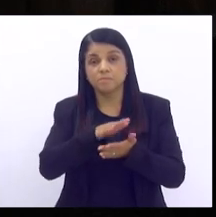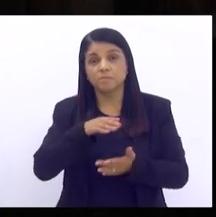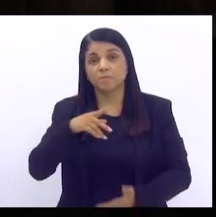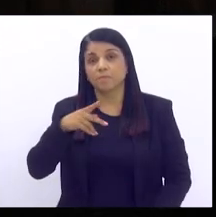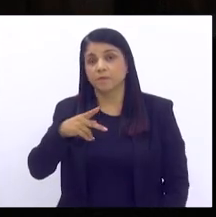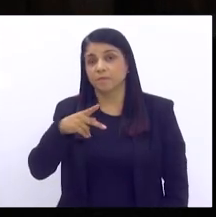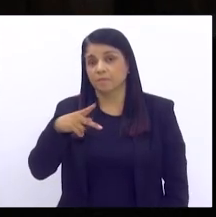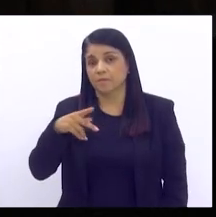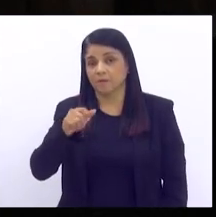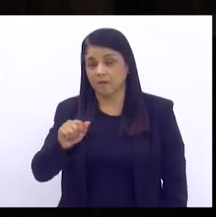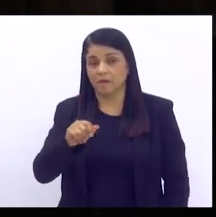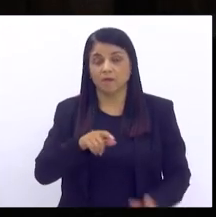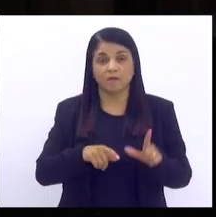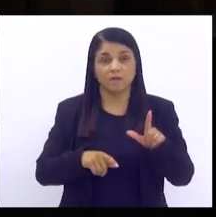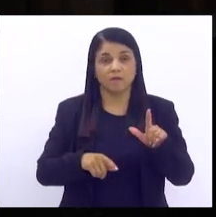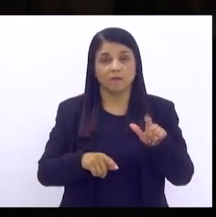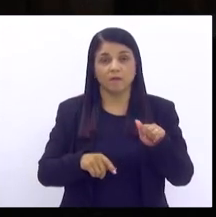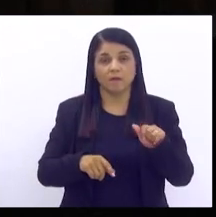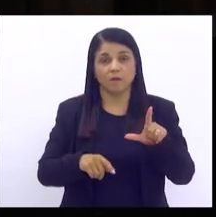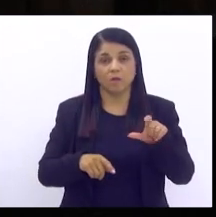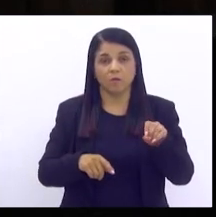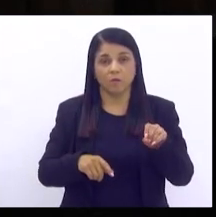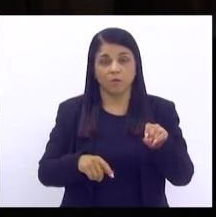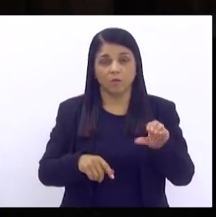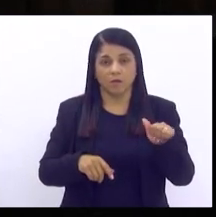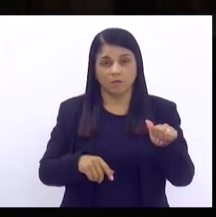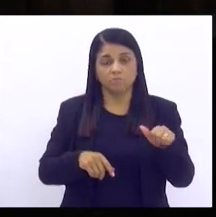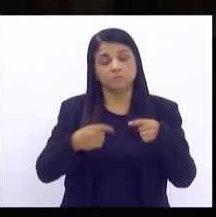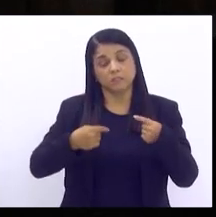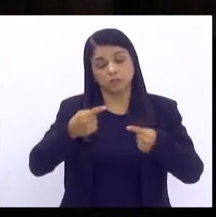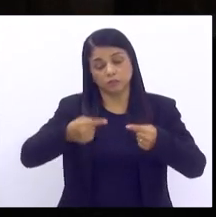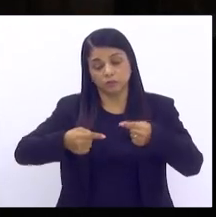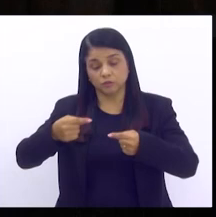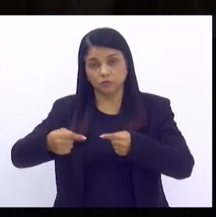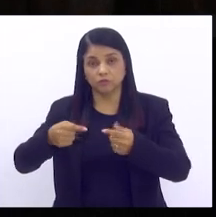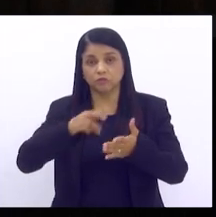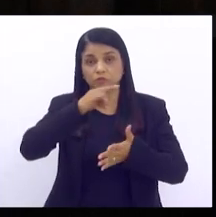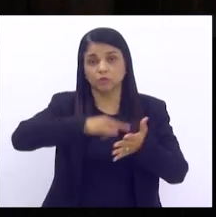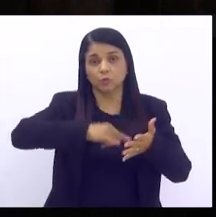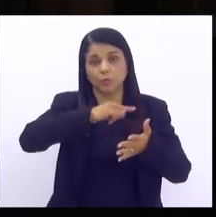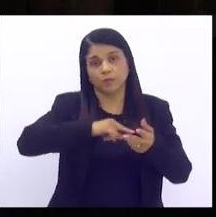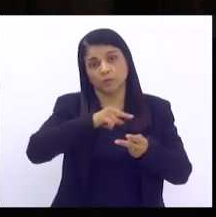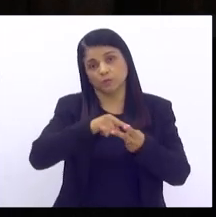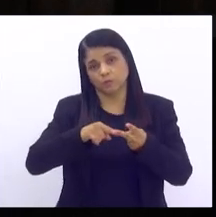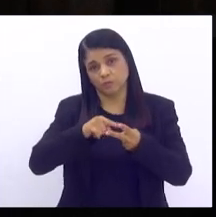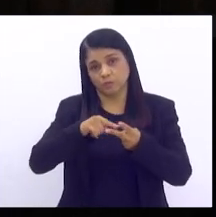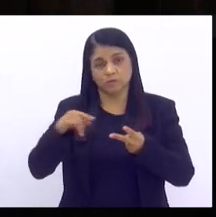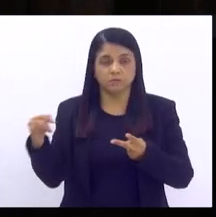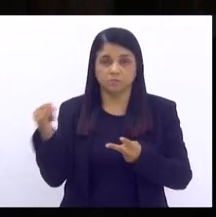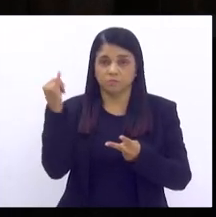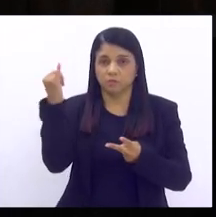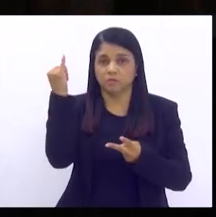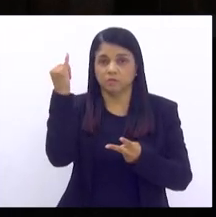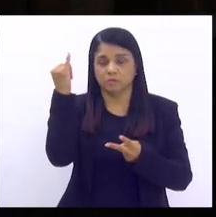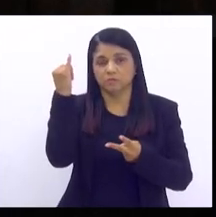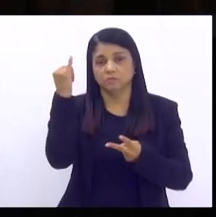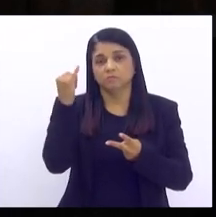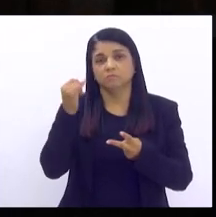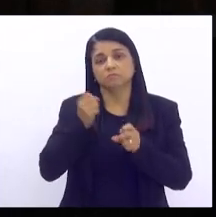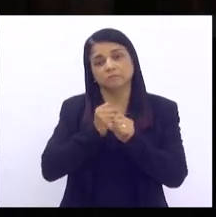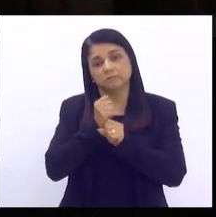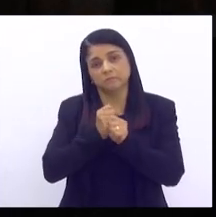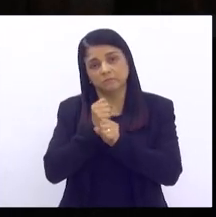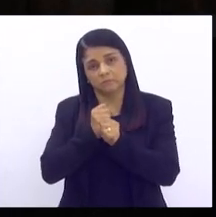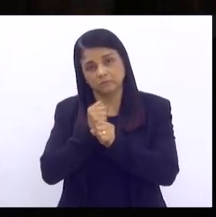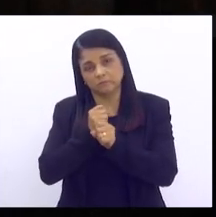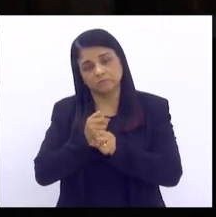e a LOA, e é hora da gente discutir os dois documentos mais importantes que todos os anos a gente